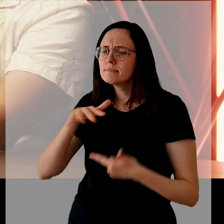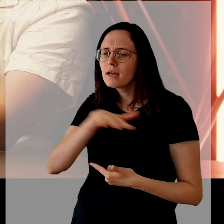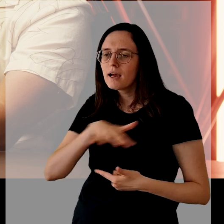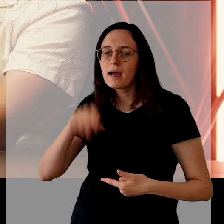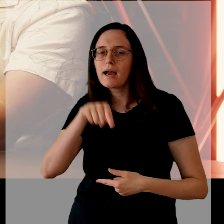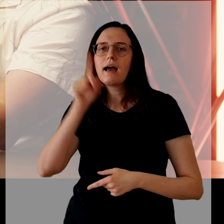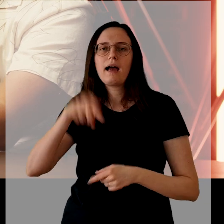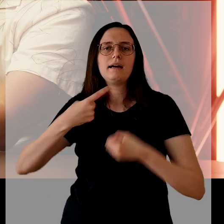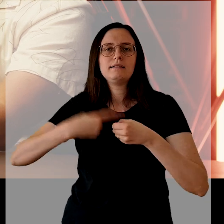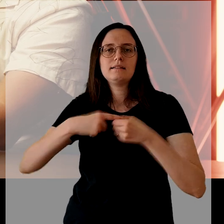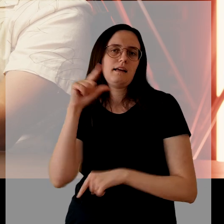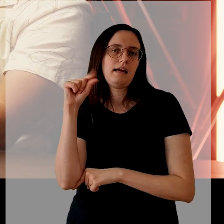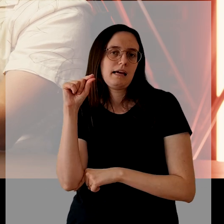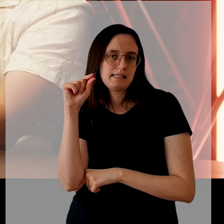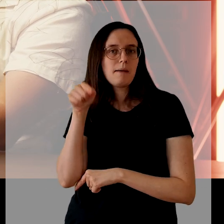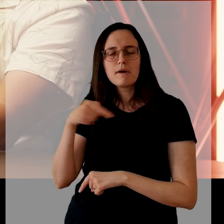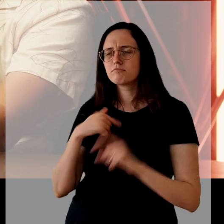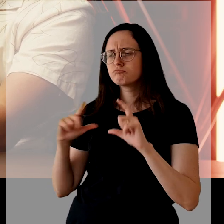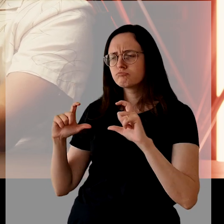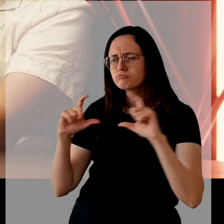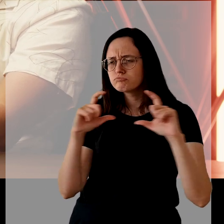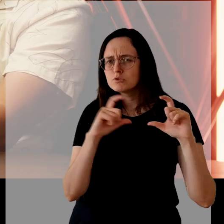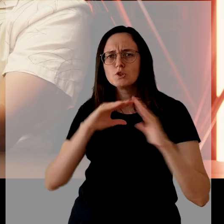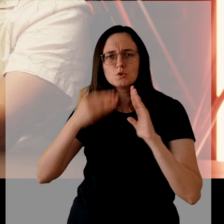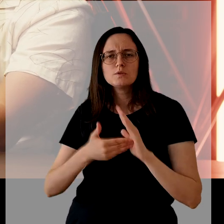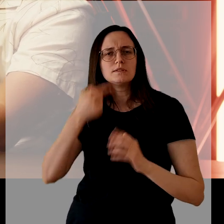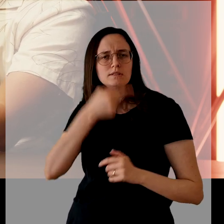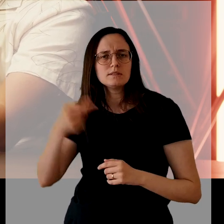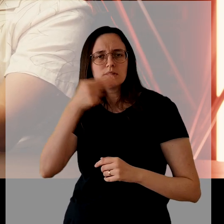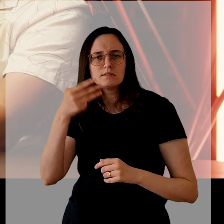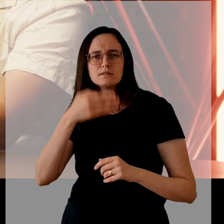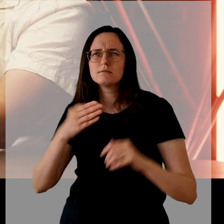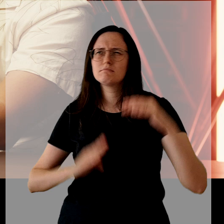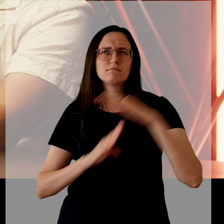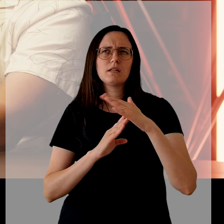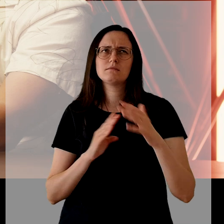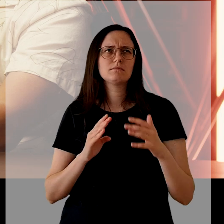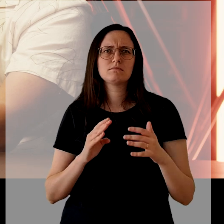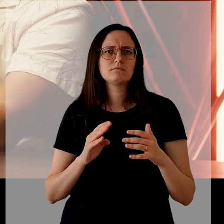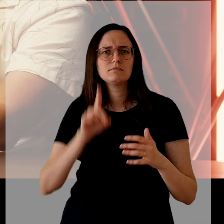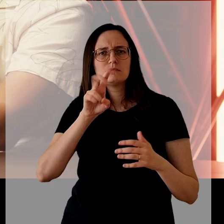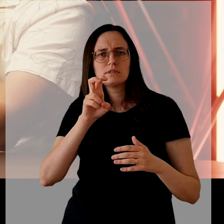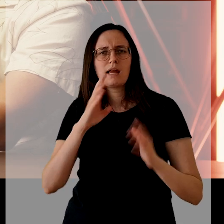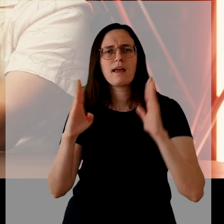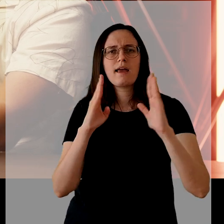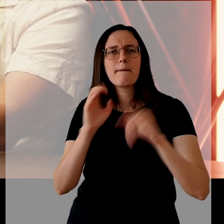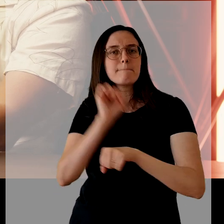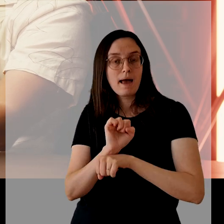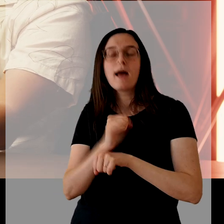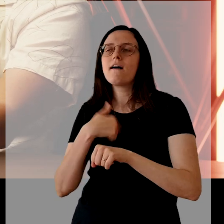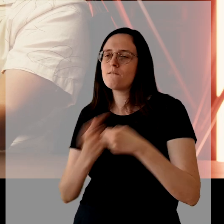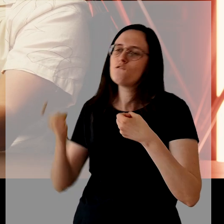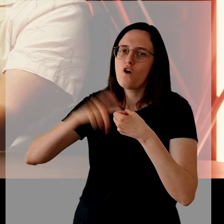região de Guaraqueçaba. Durante 3 anos eu fotografei sistematicamente. Toda semana, no máximo 15 dias de intervalo, eu ia para